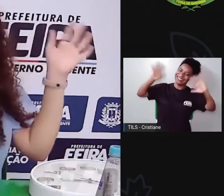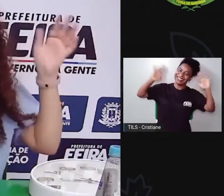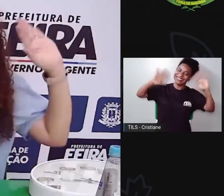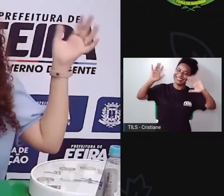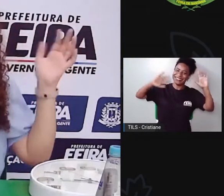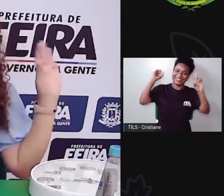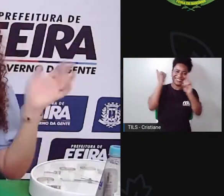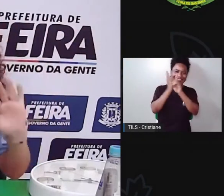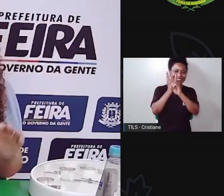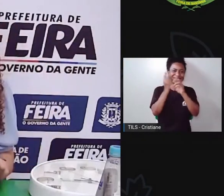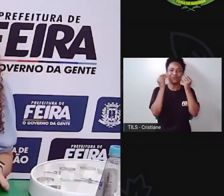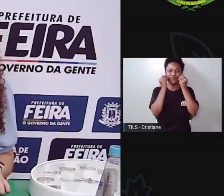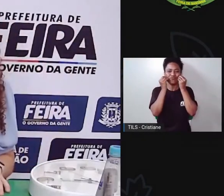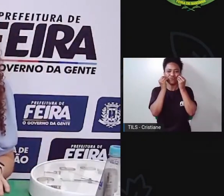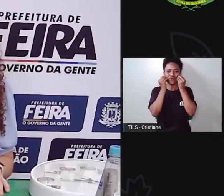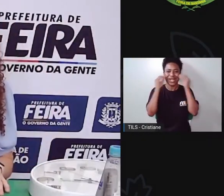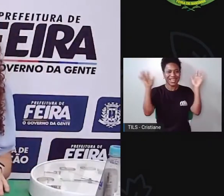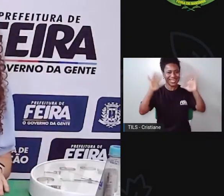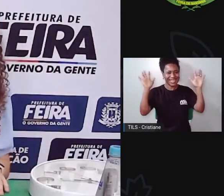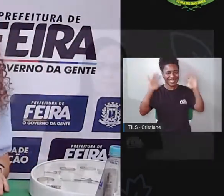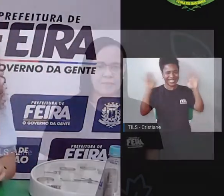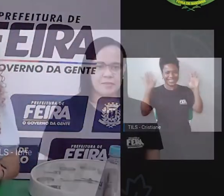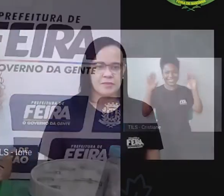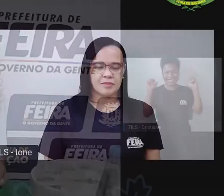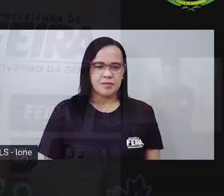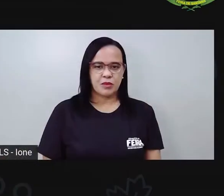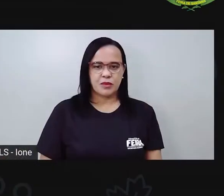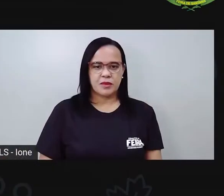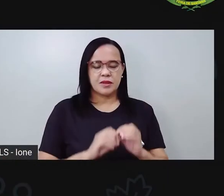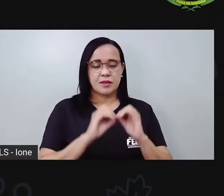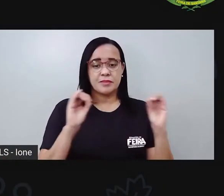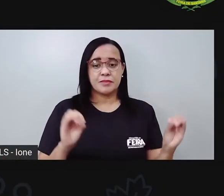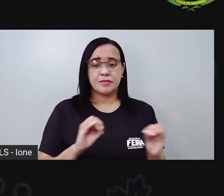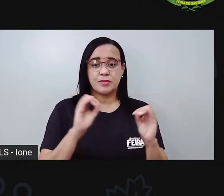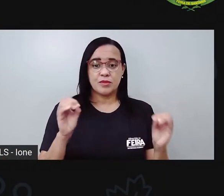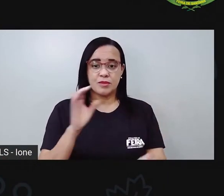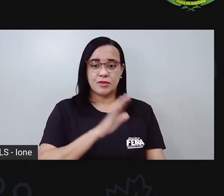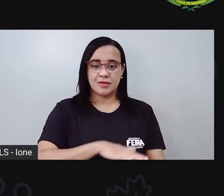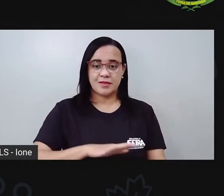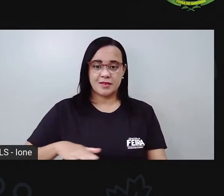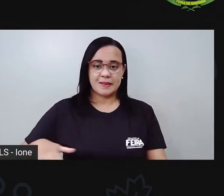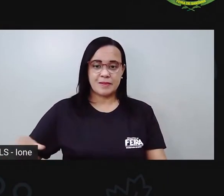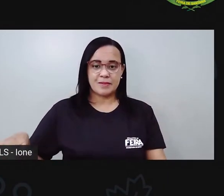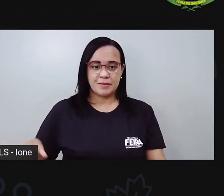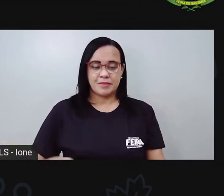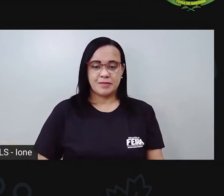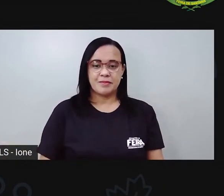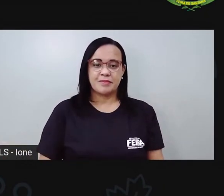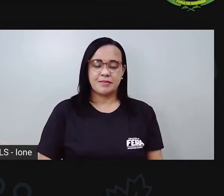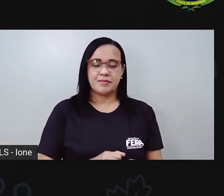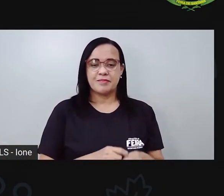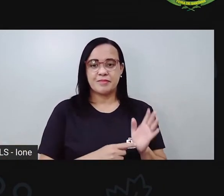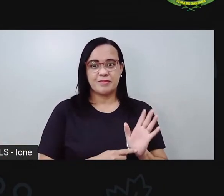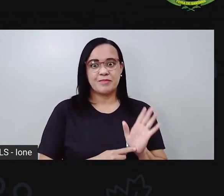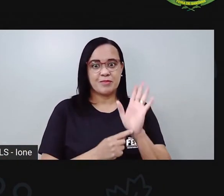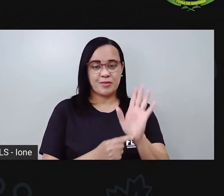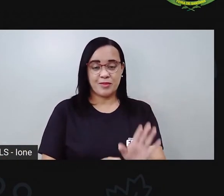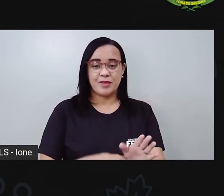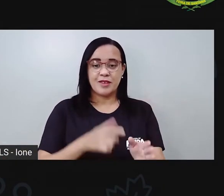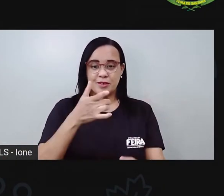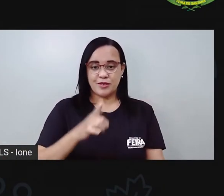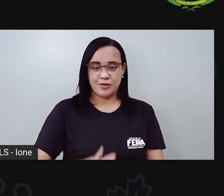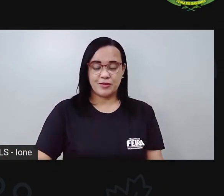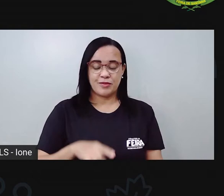beijinho beijinho e tchau Olá meninada Olha quem está de volta à